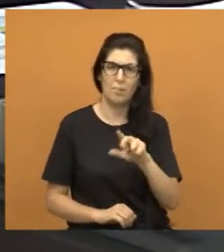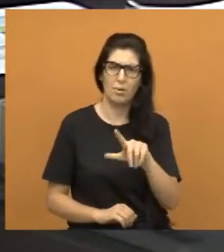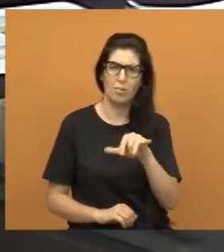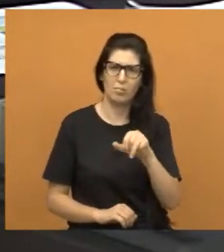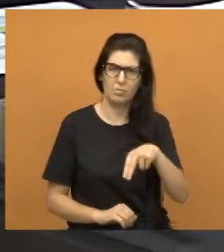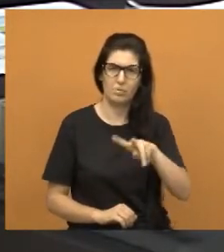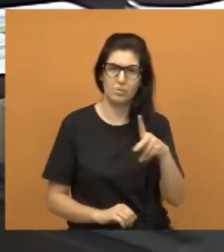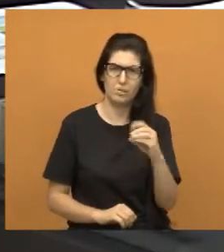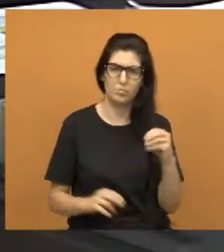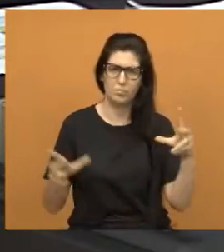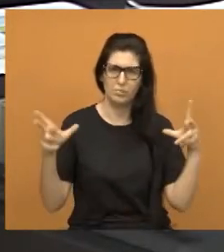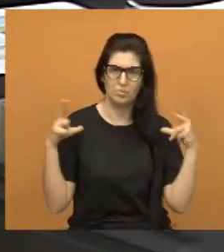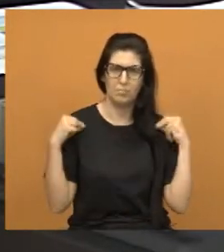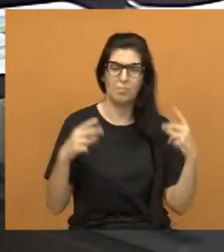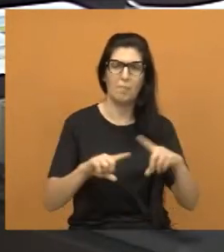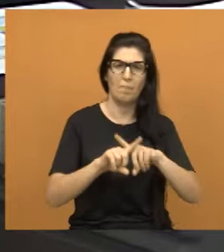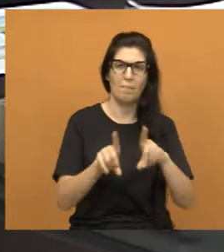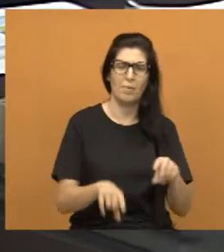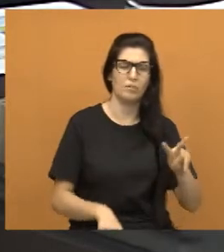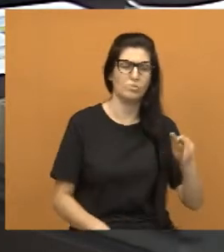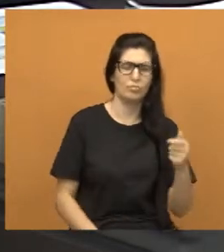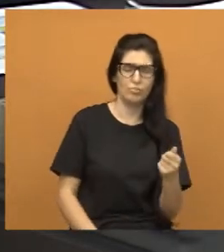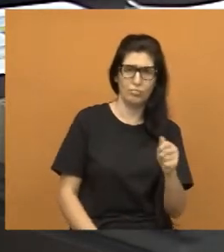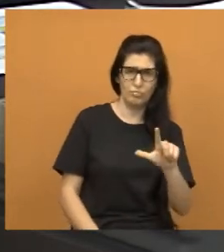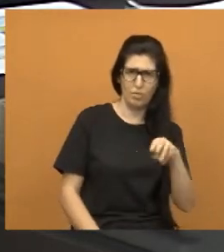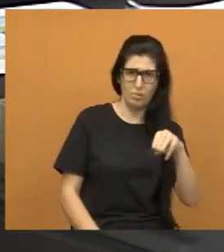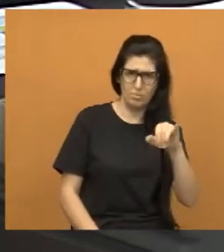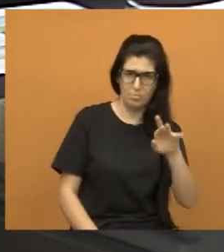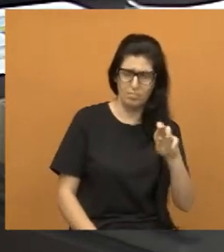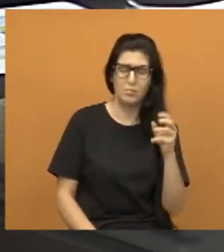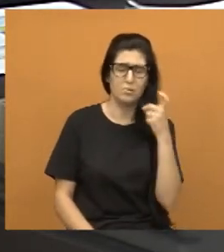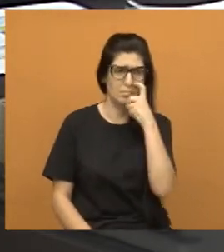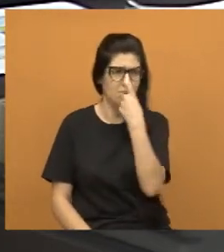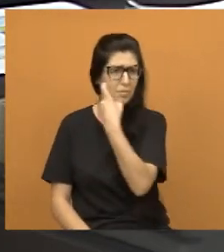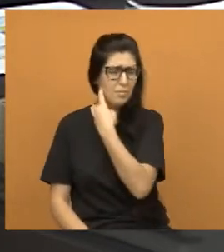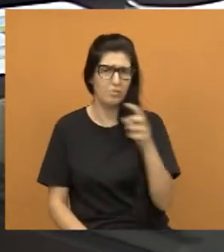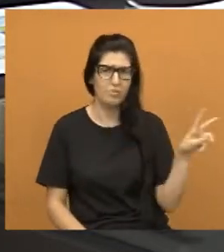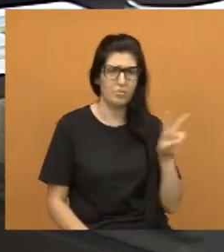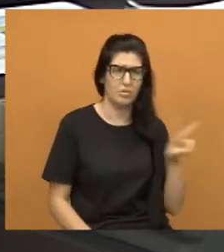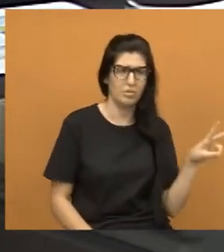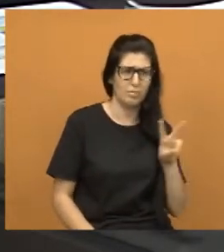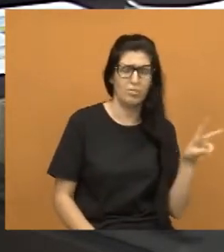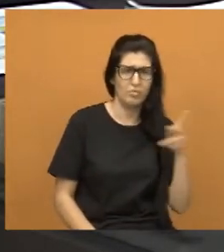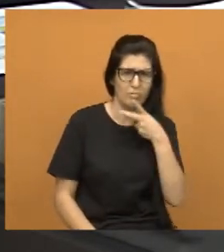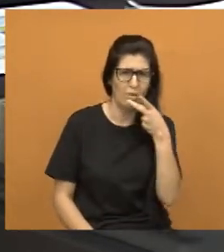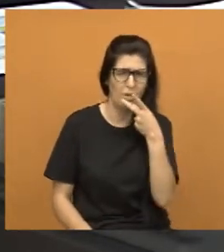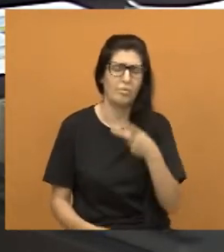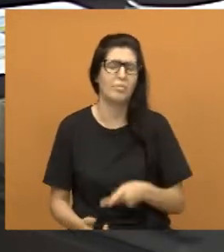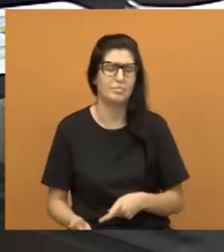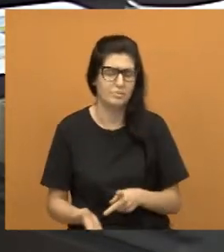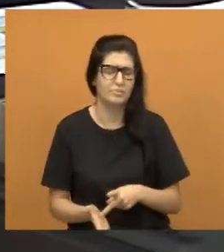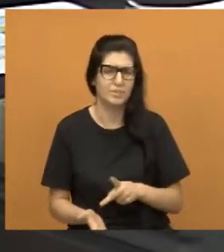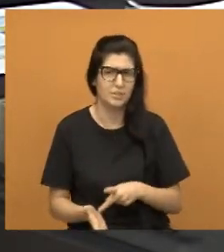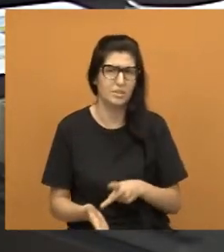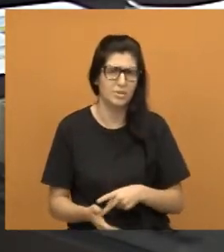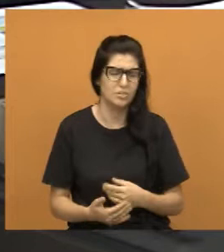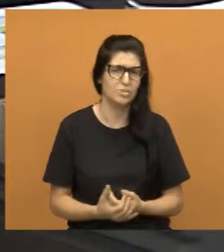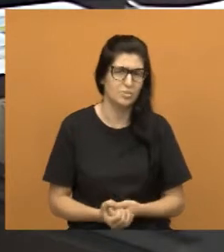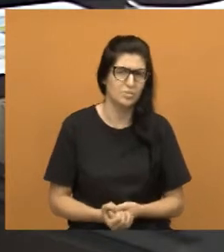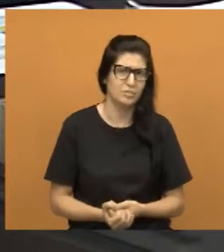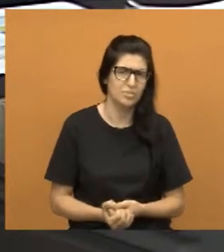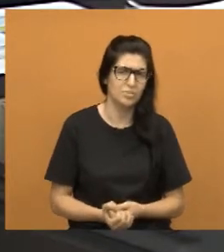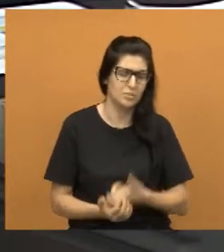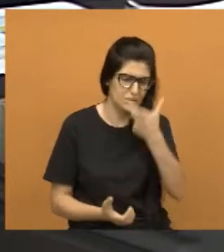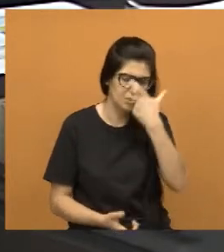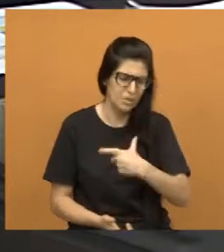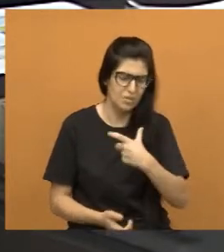essa questão que o vereador Valmir do Parque Melo levantou é muito sério. Como, por exemplo, estava conversando